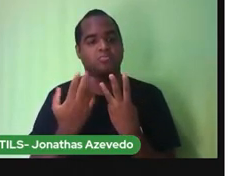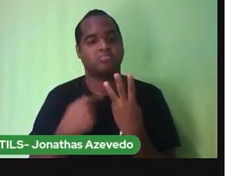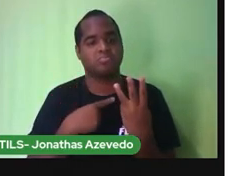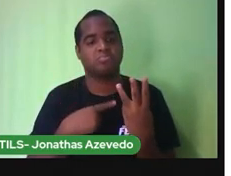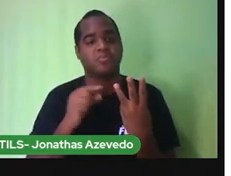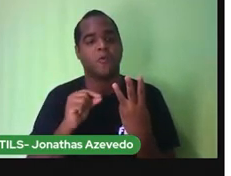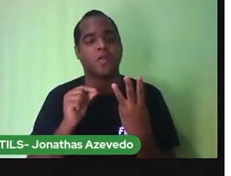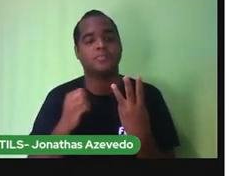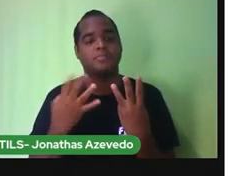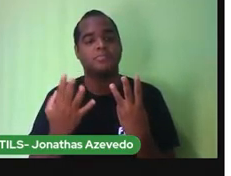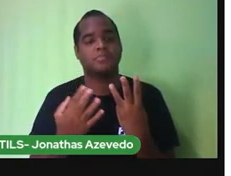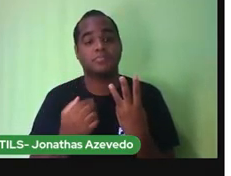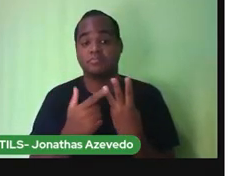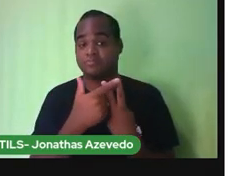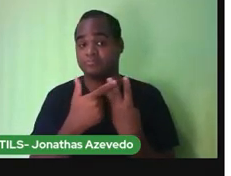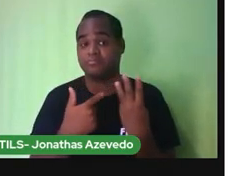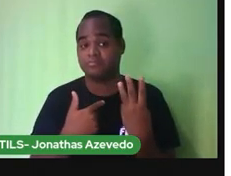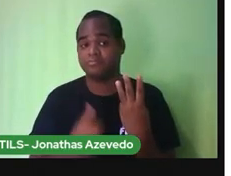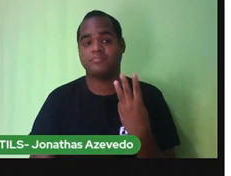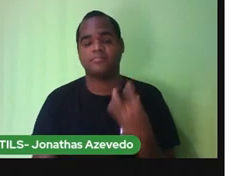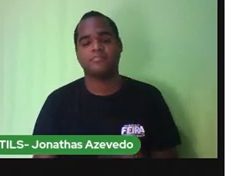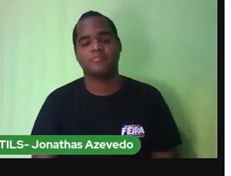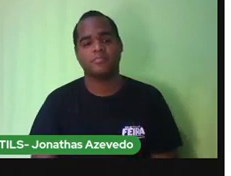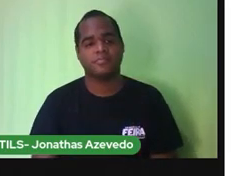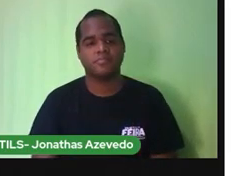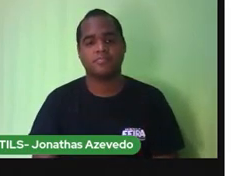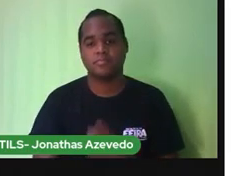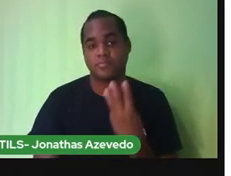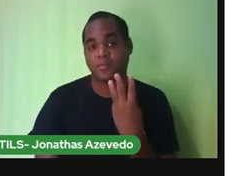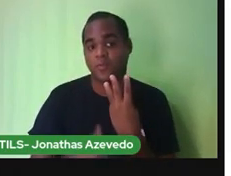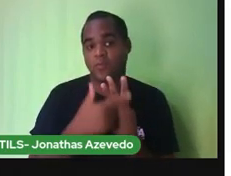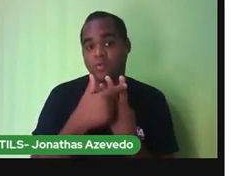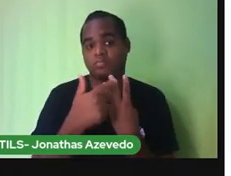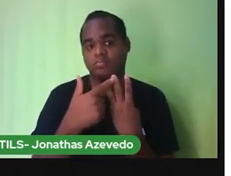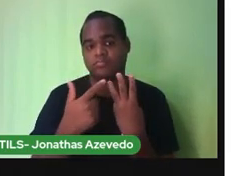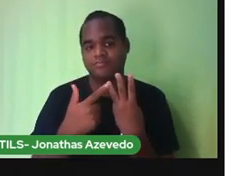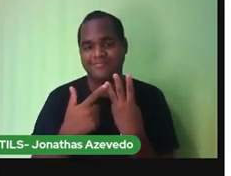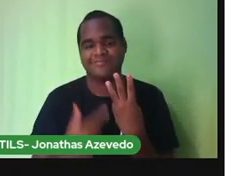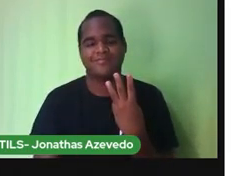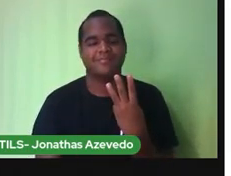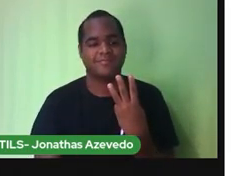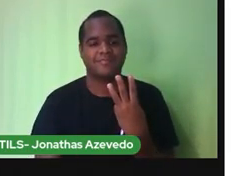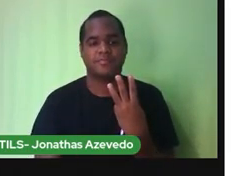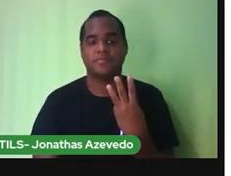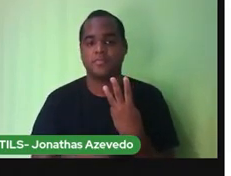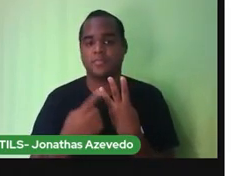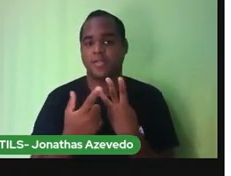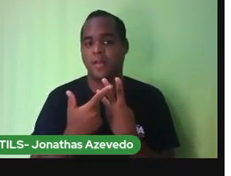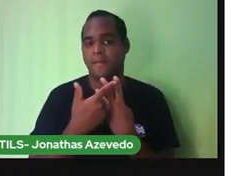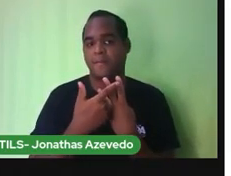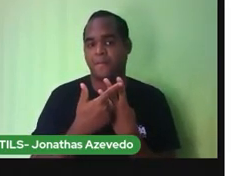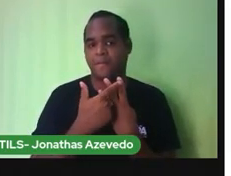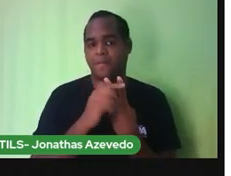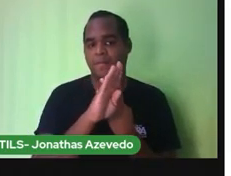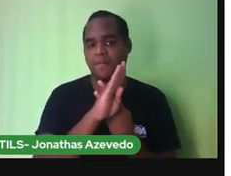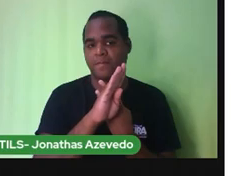batata três meses uma duas três então ó bá